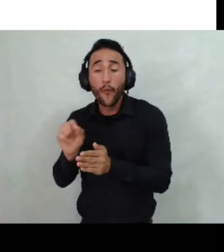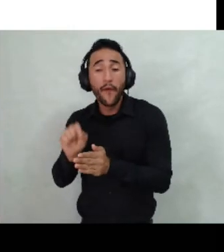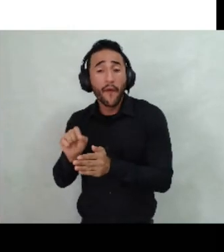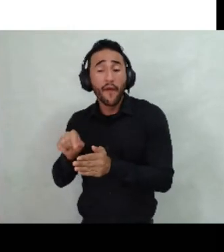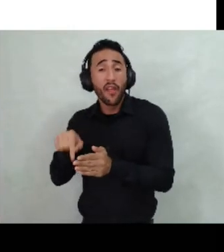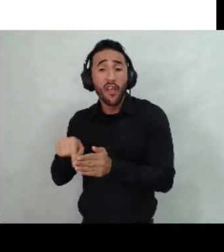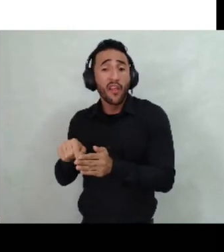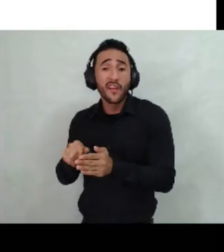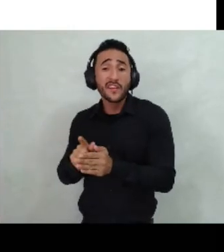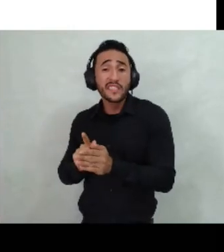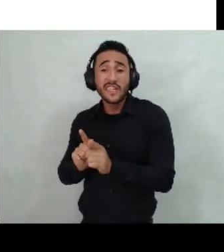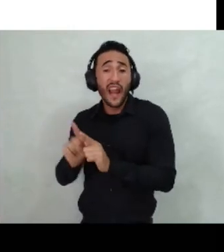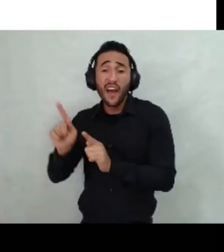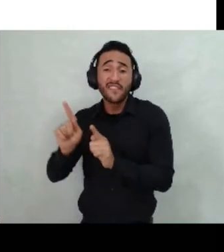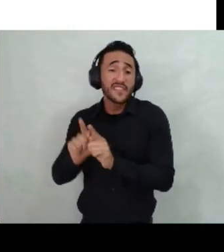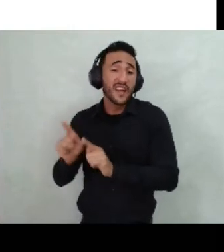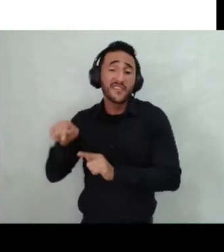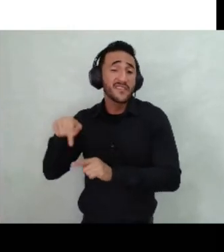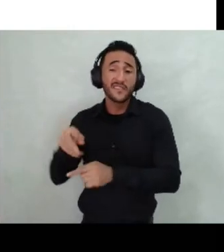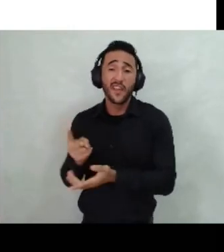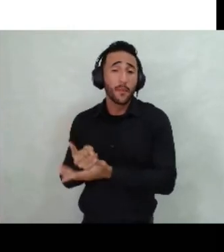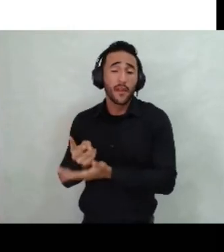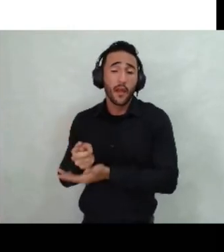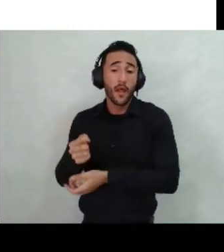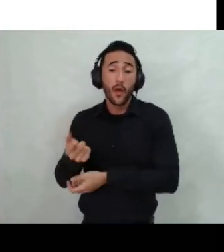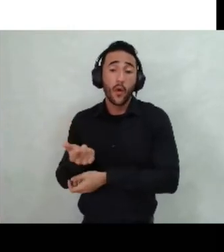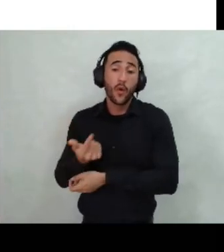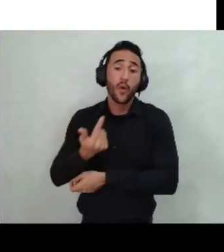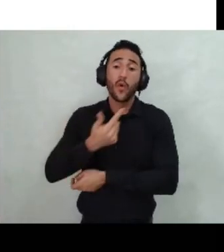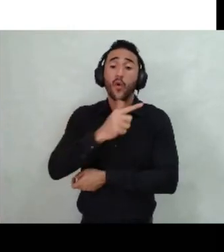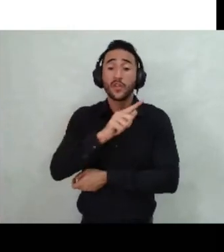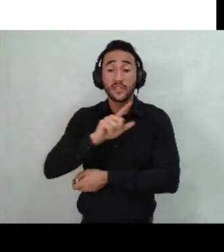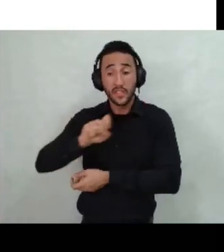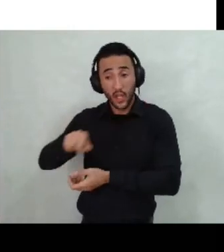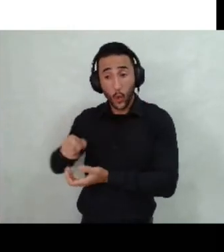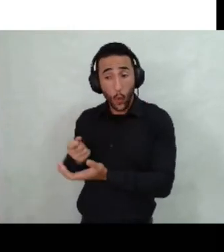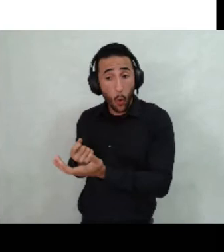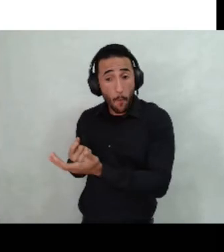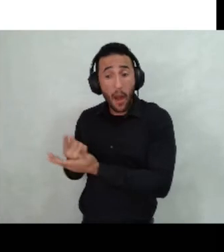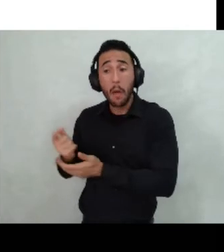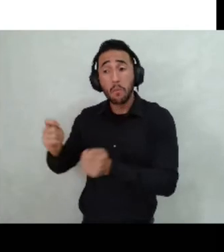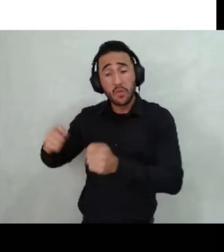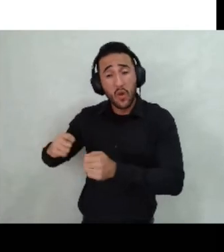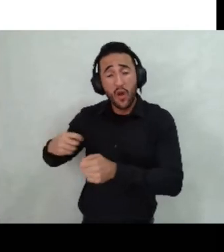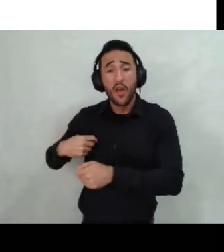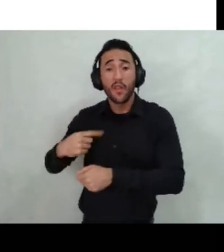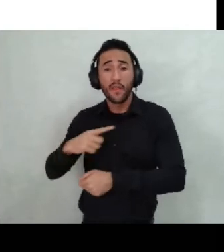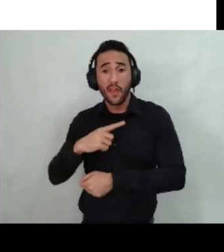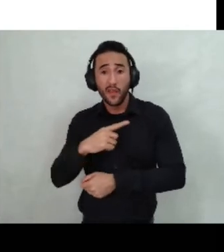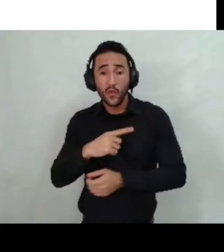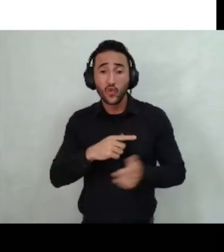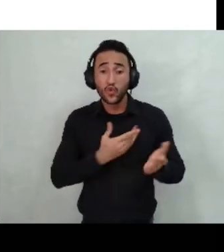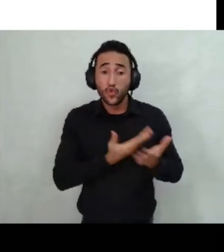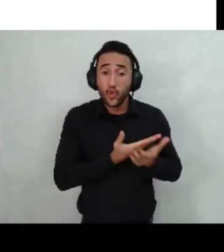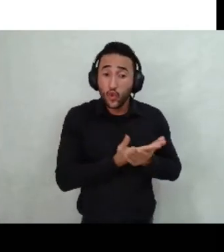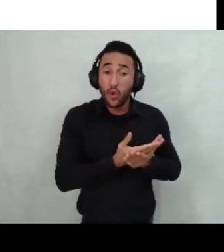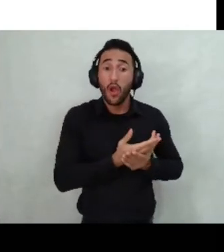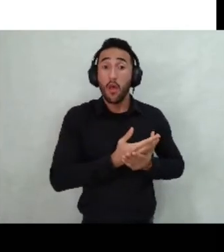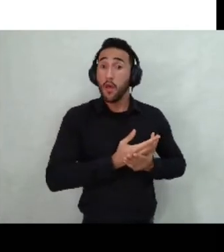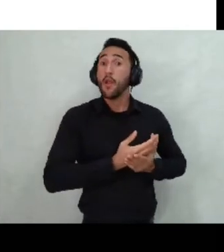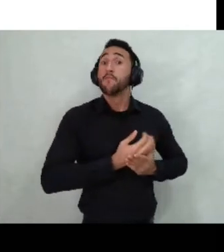infectadas e puderam comprar esse exame ou tiveram acesso. Esse estudo foi pioneiro no nosso estado, era o segundo, porque Pelotas já tinha